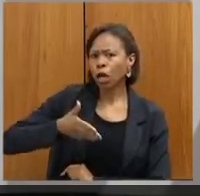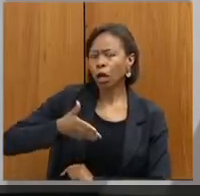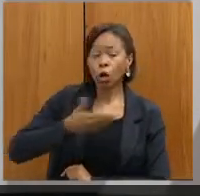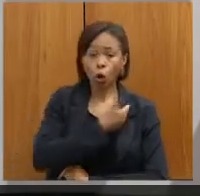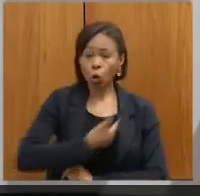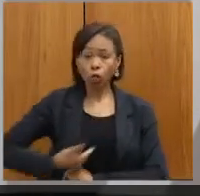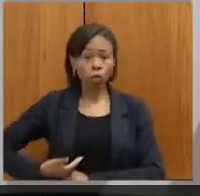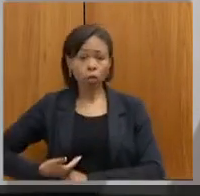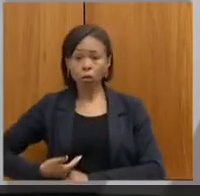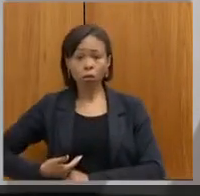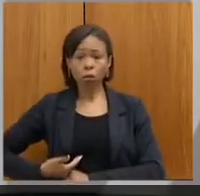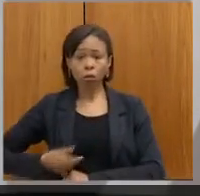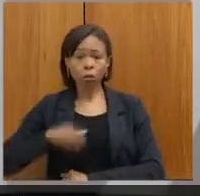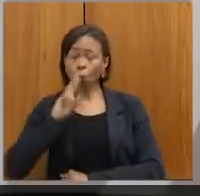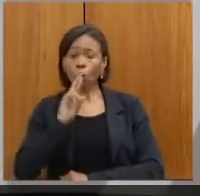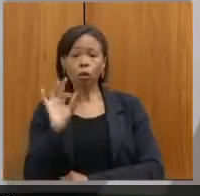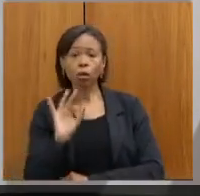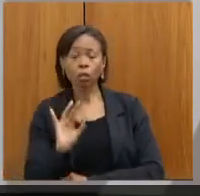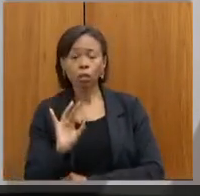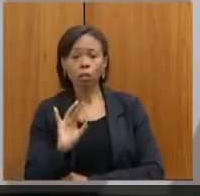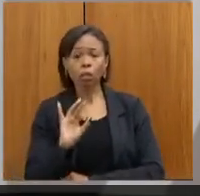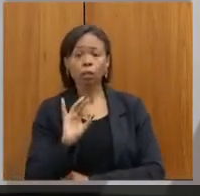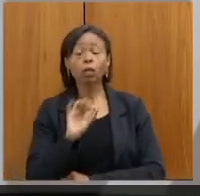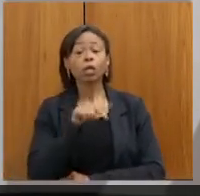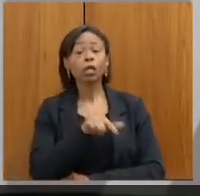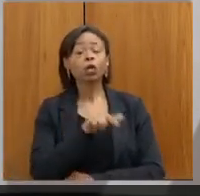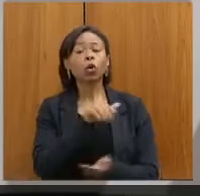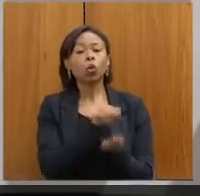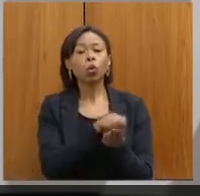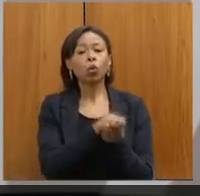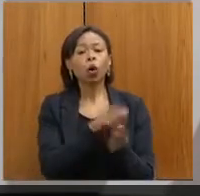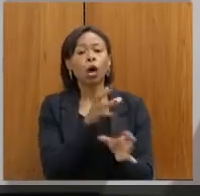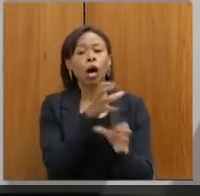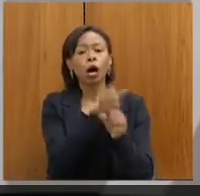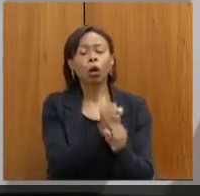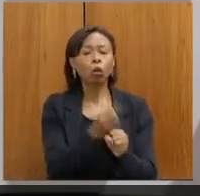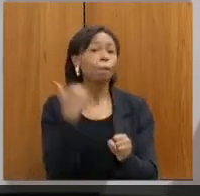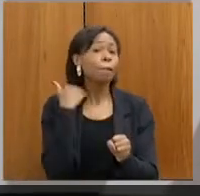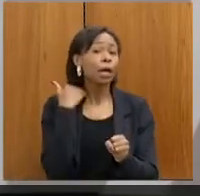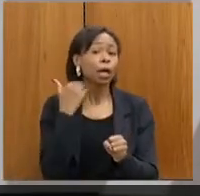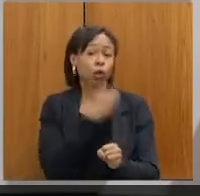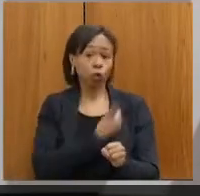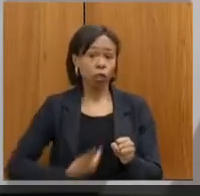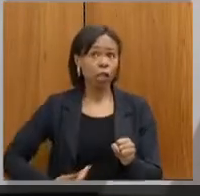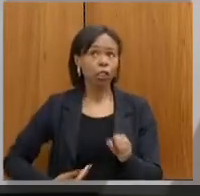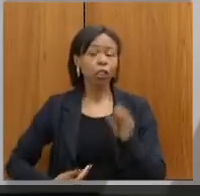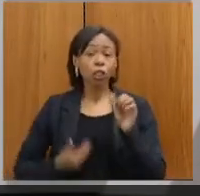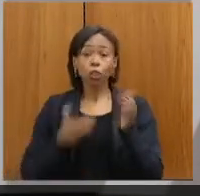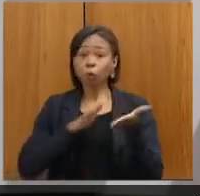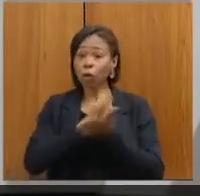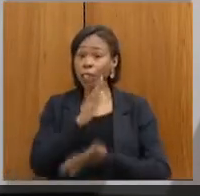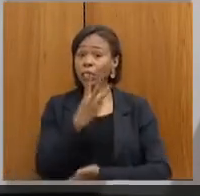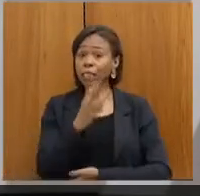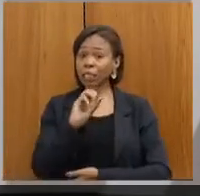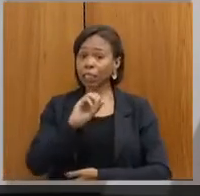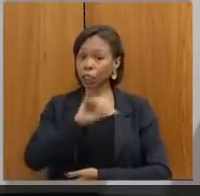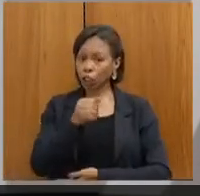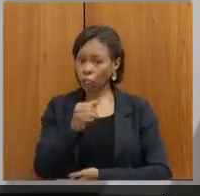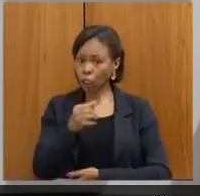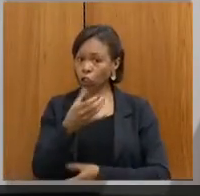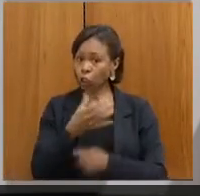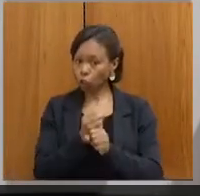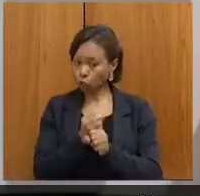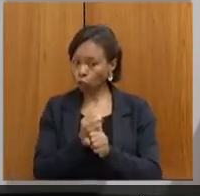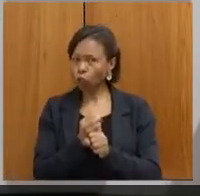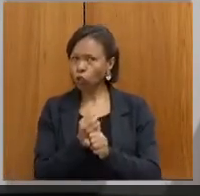e o saldo bancário do estado publicada no dia trinta de Janeiro do ano deste ano referente a